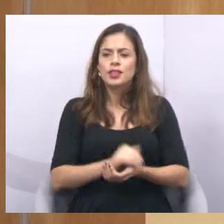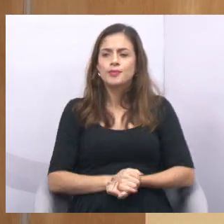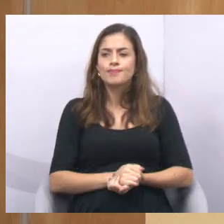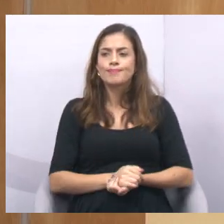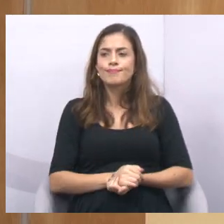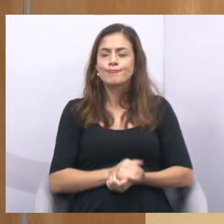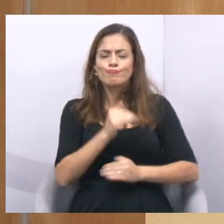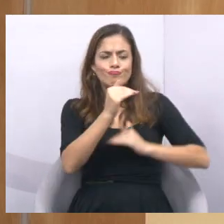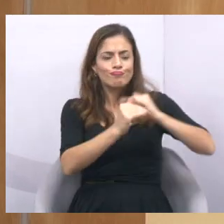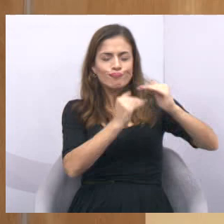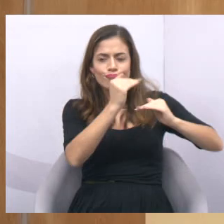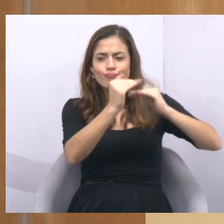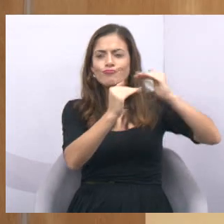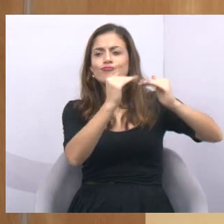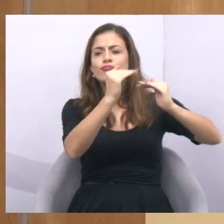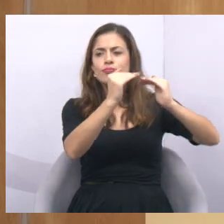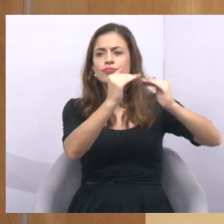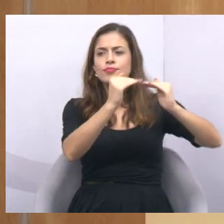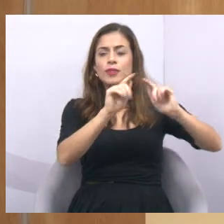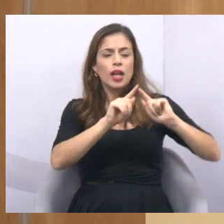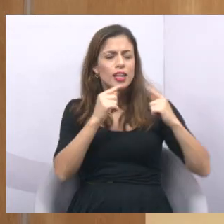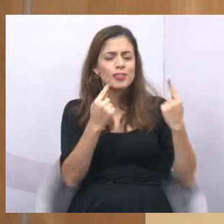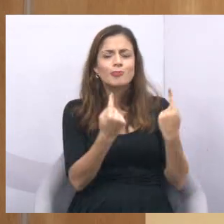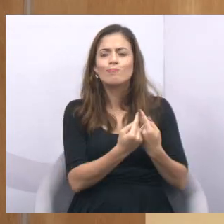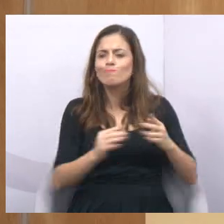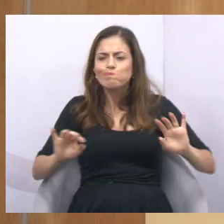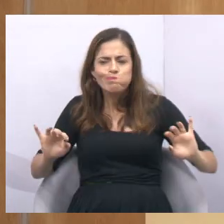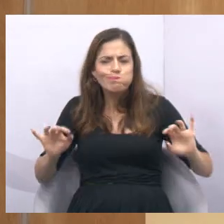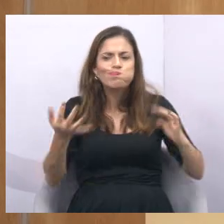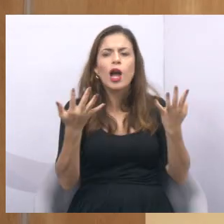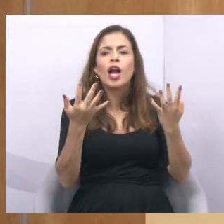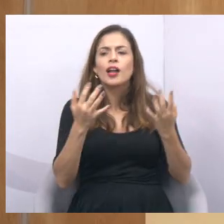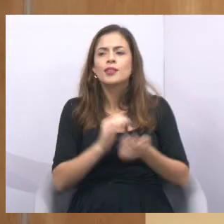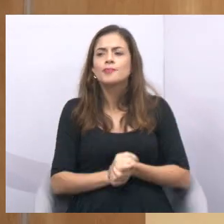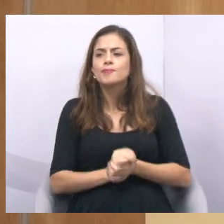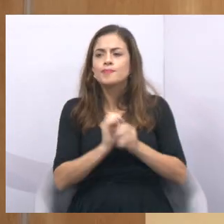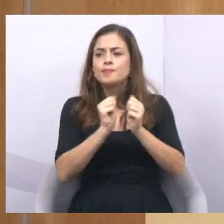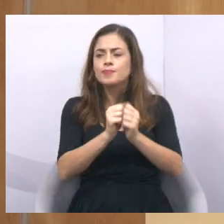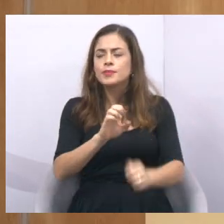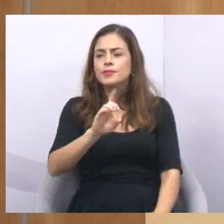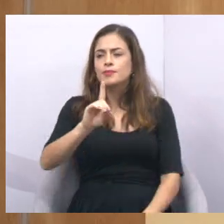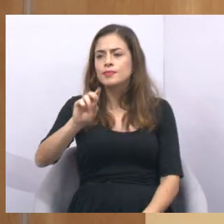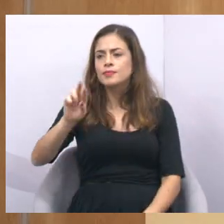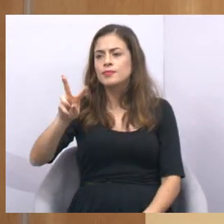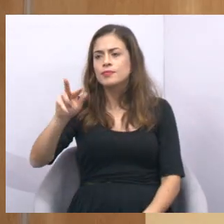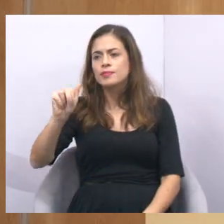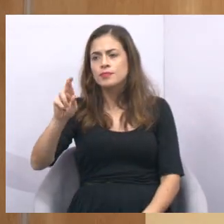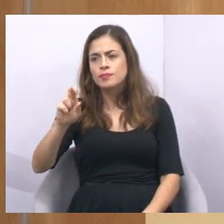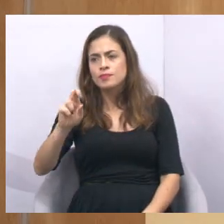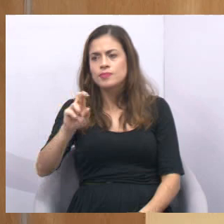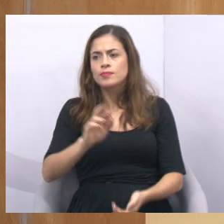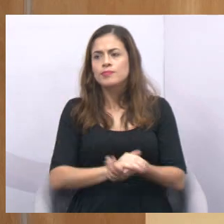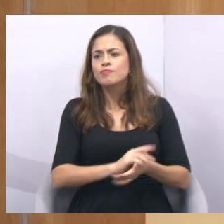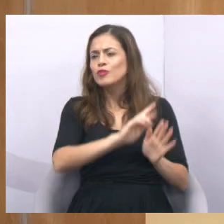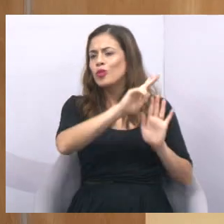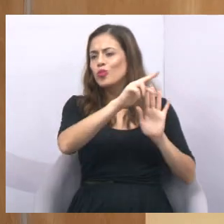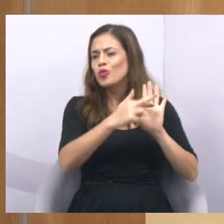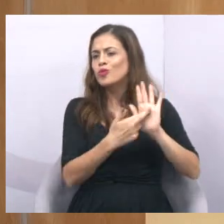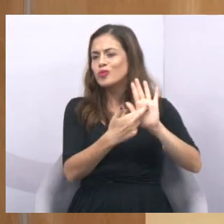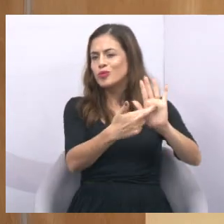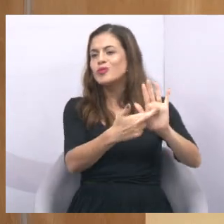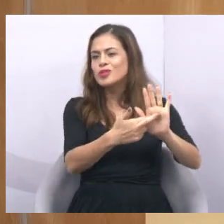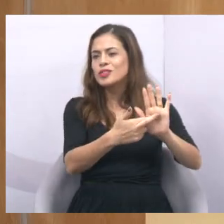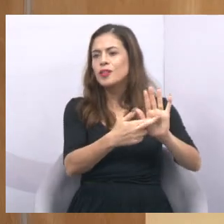equipe fantástica, praticamente imbatível, composta por Edivar Simões. Nós temos outros